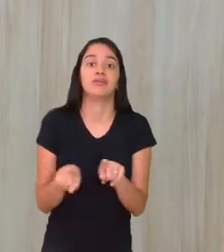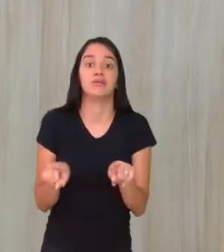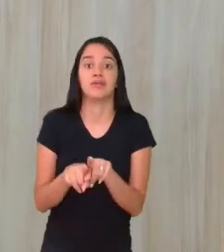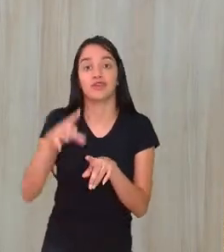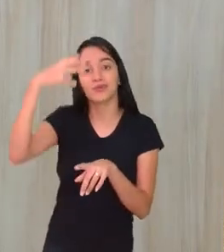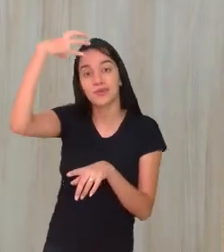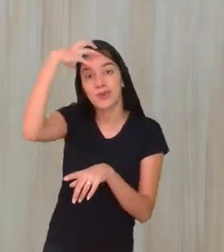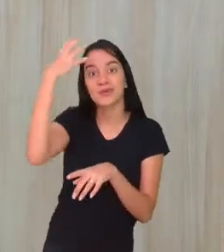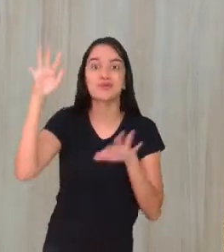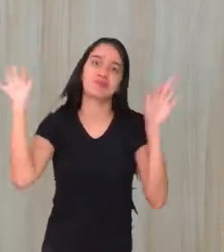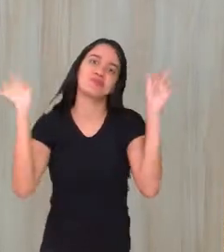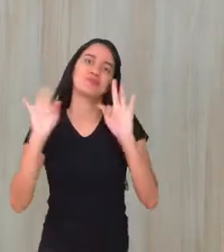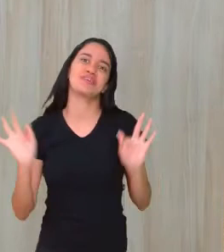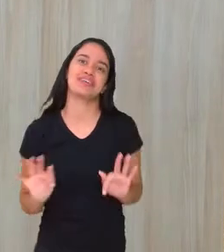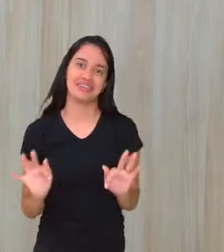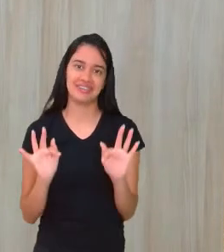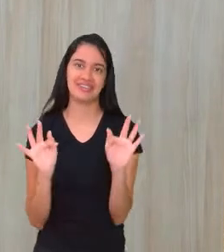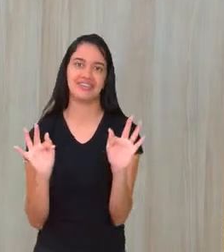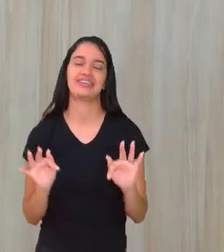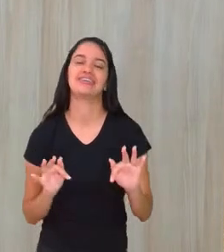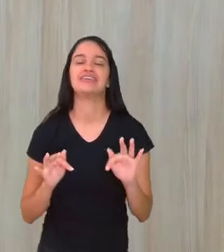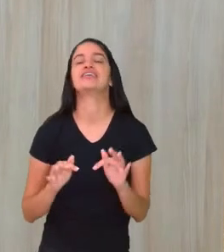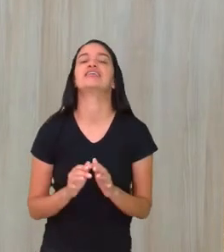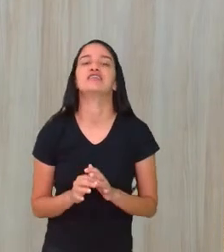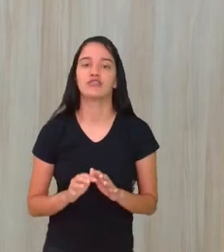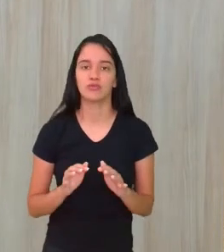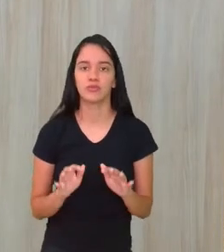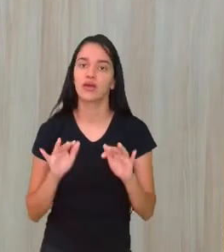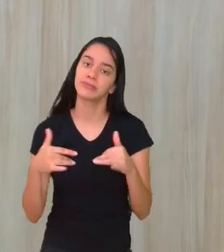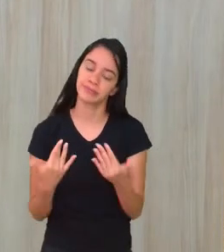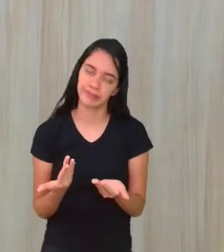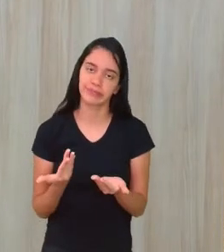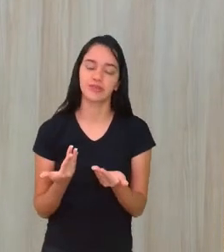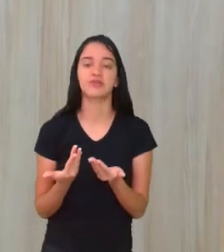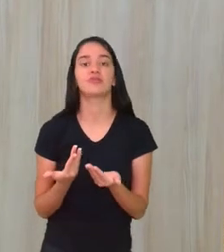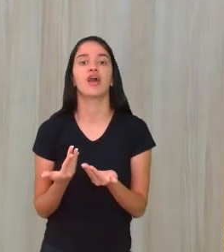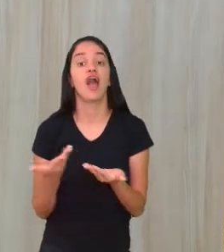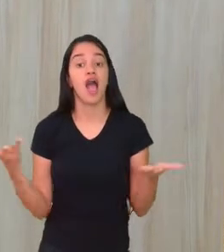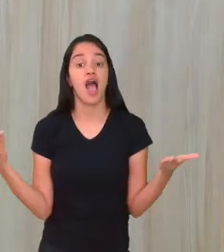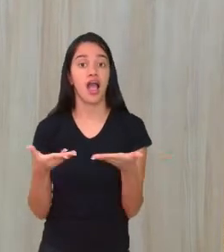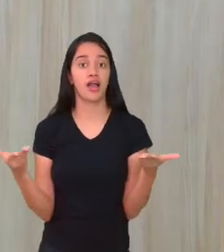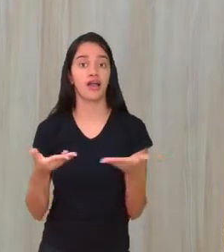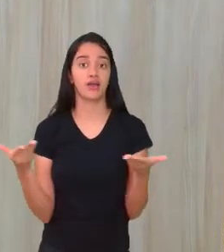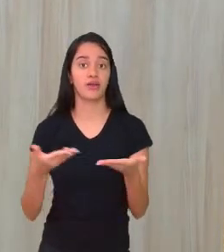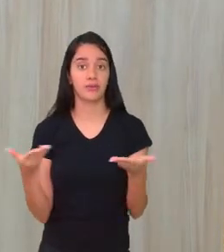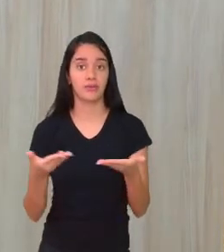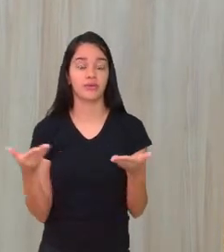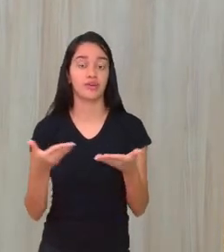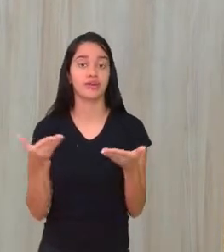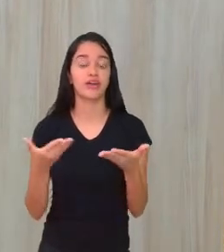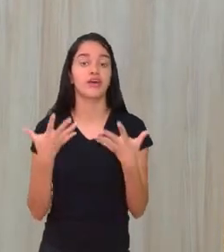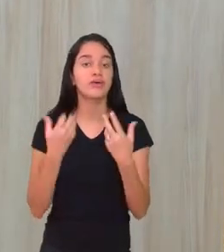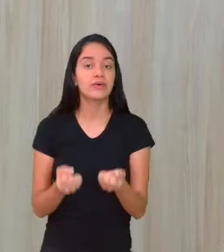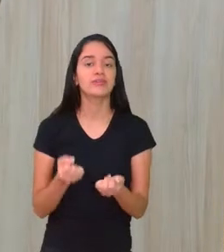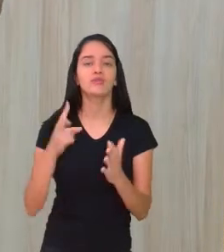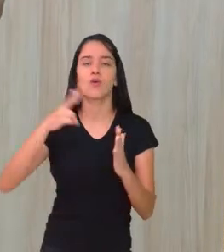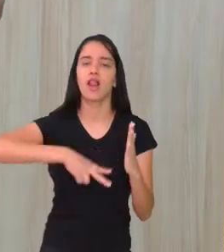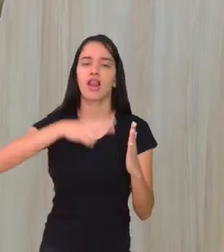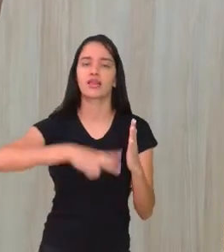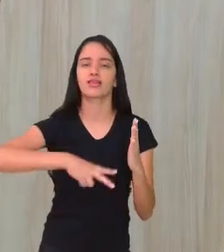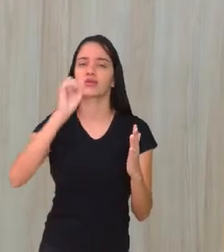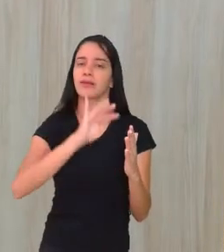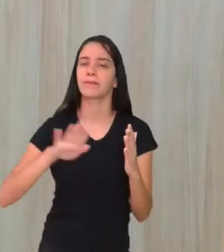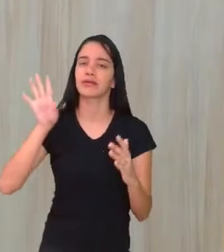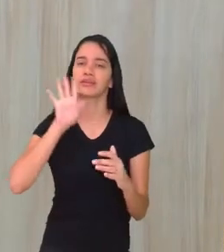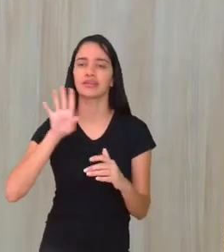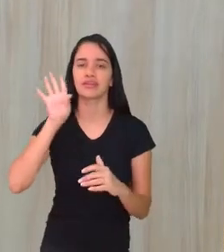ficou feliz da vida e não cortou a cabeça do rapaz, gente? Pois é. Agora, vamos chegar numa leitura de imagem legal?